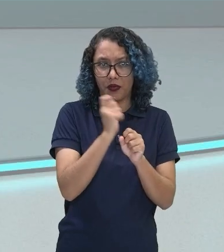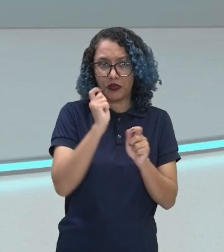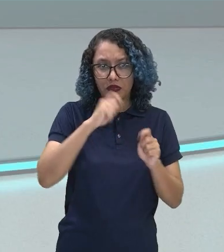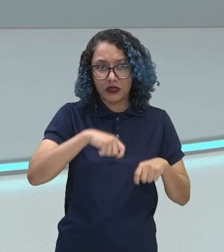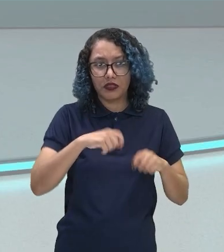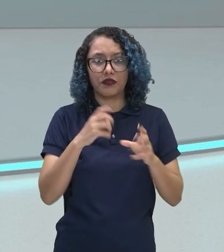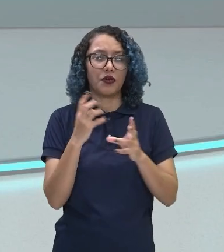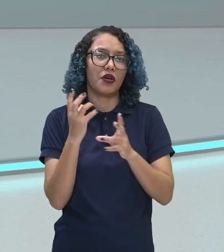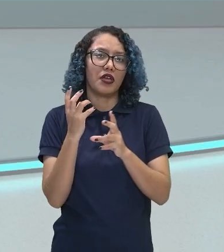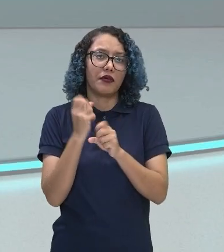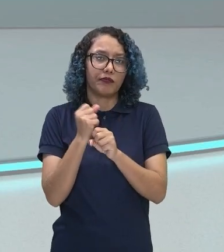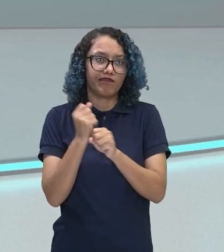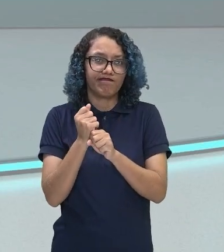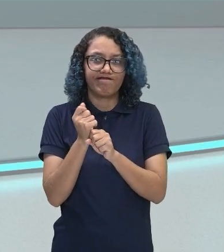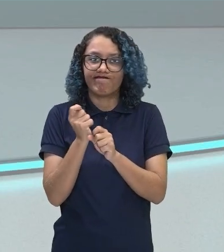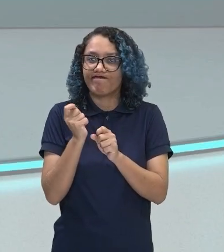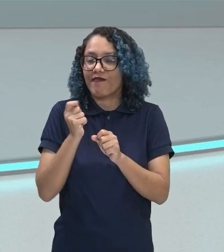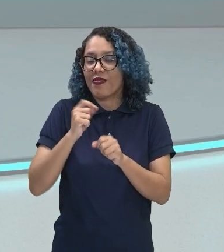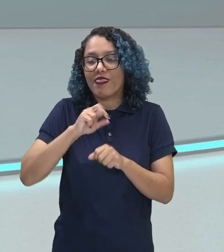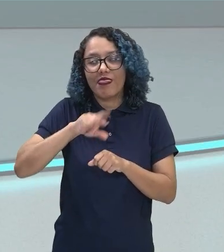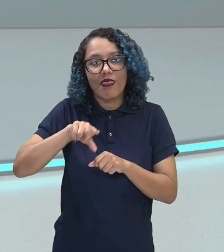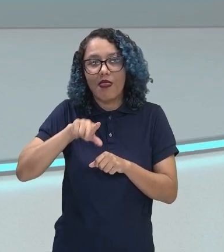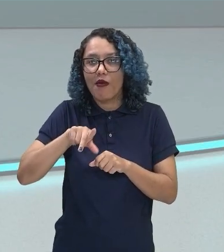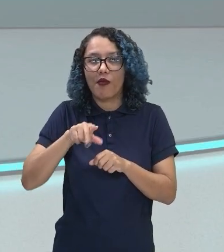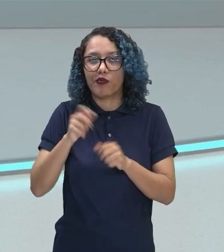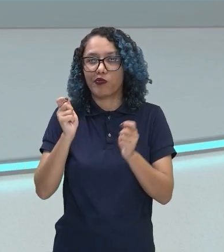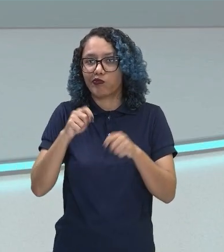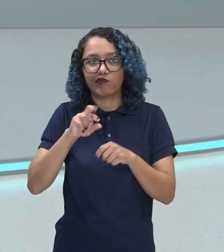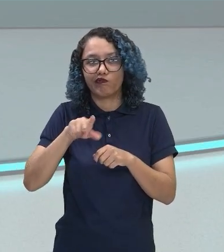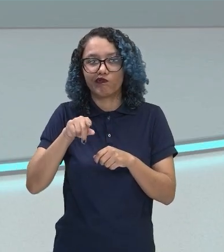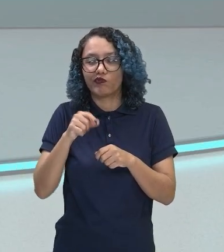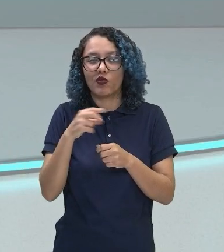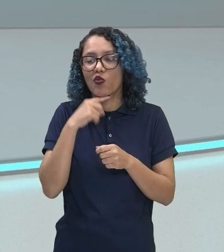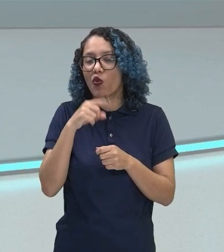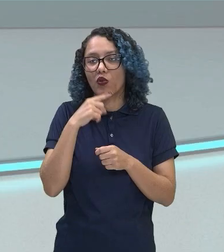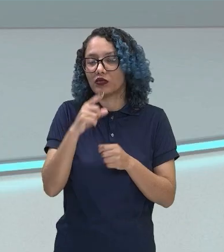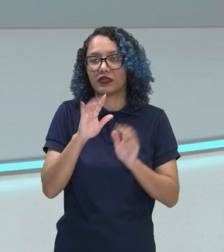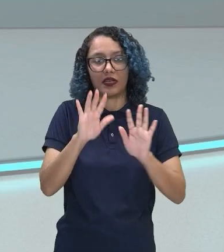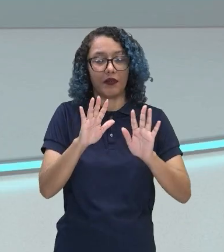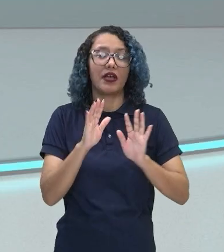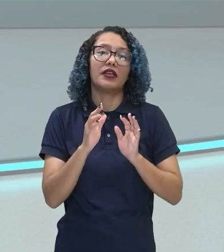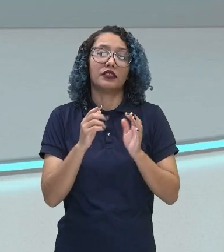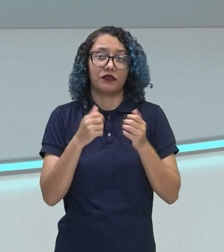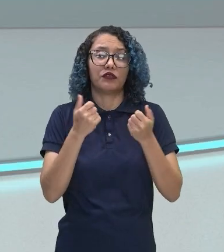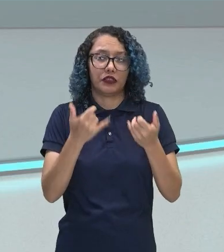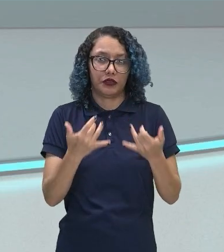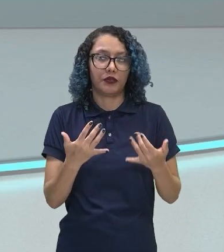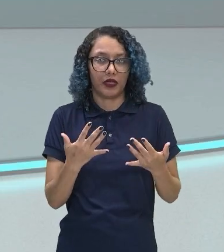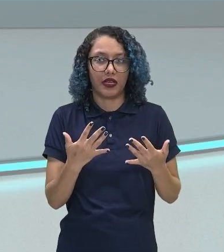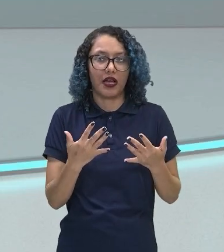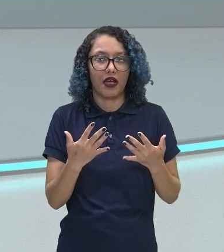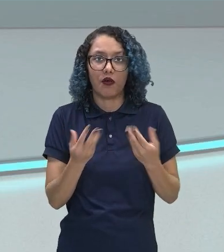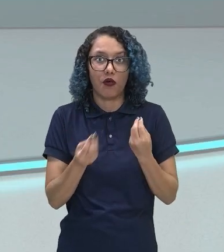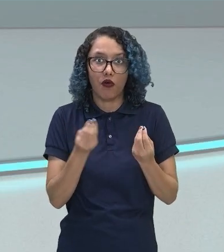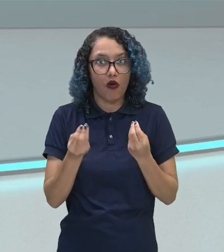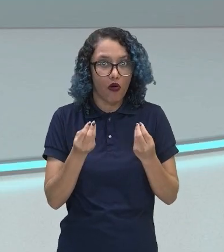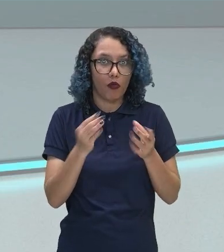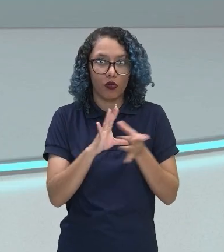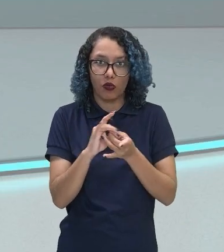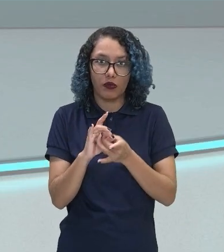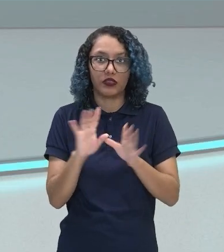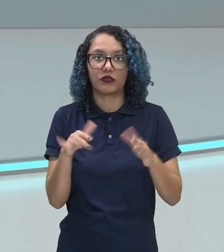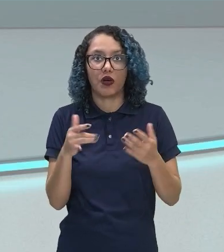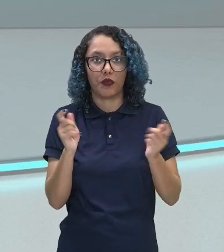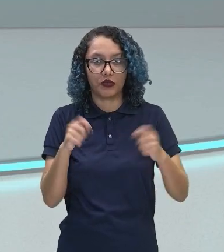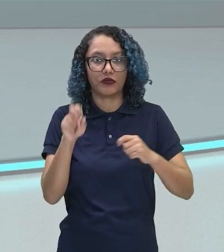ou seja, aqueles que a gente não pode contar em unidades. Calma que a gente vai explicar em que situações nós utilizamos, aí a gente